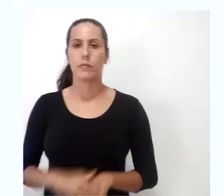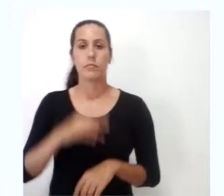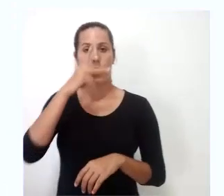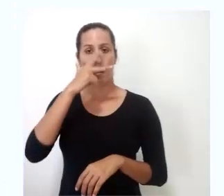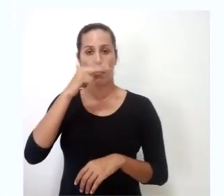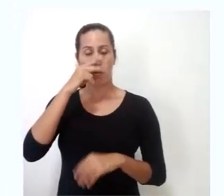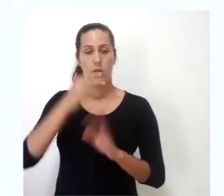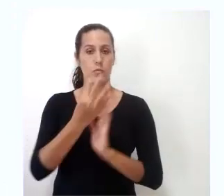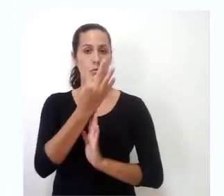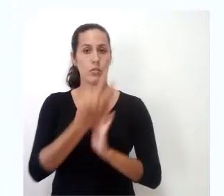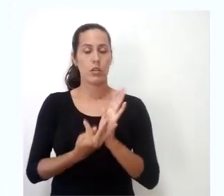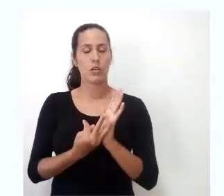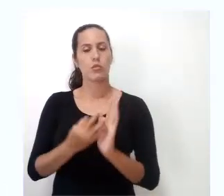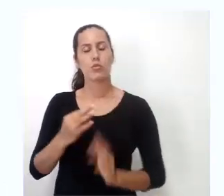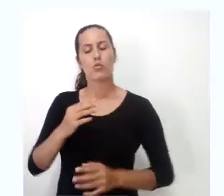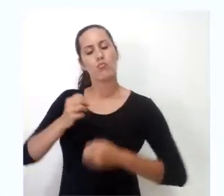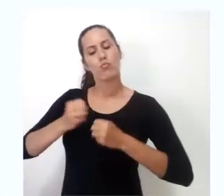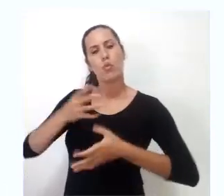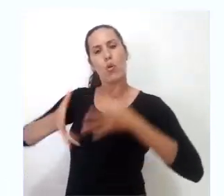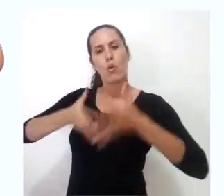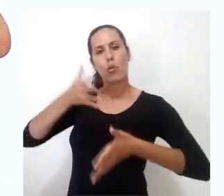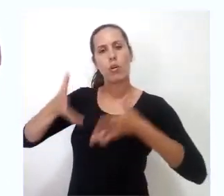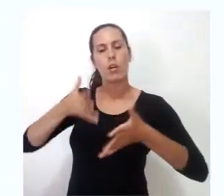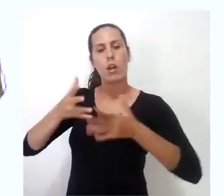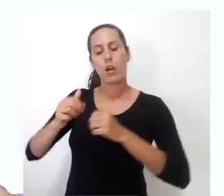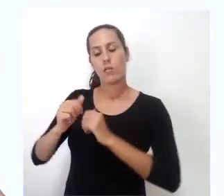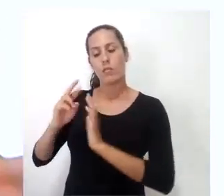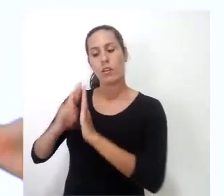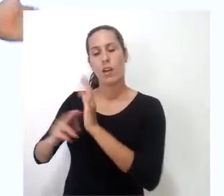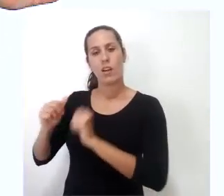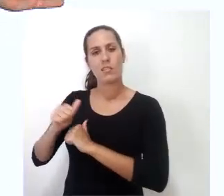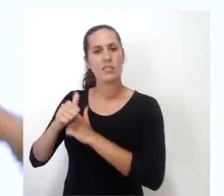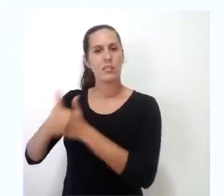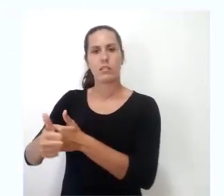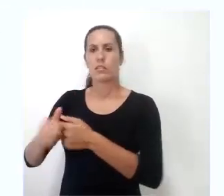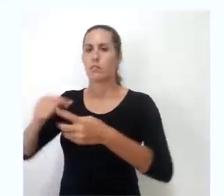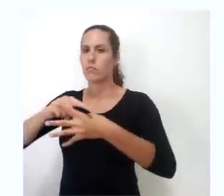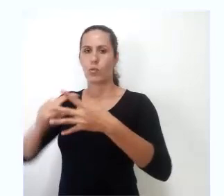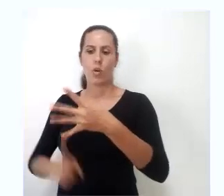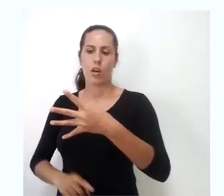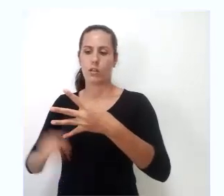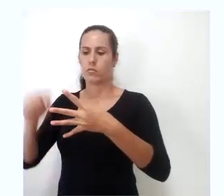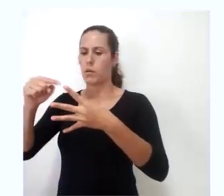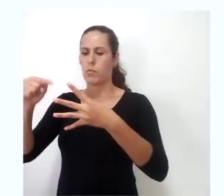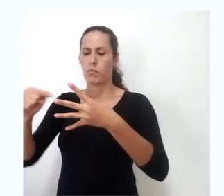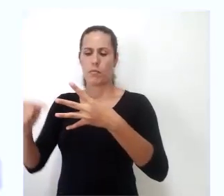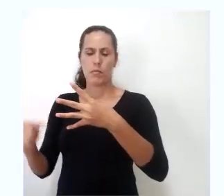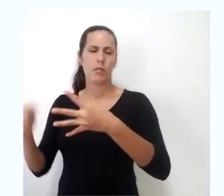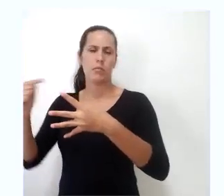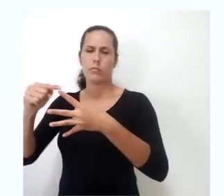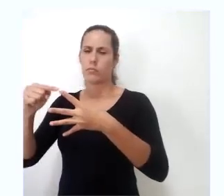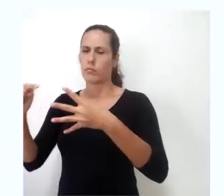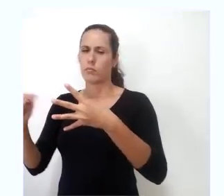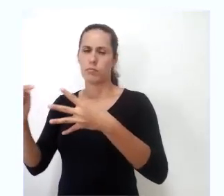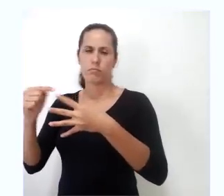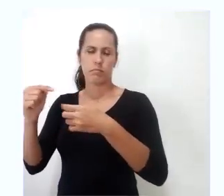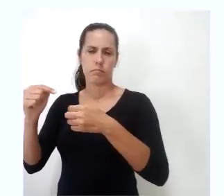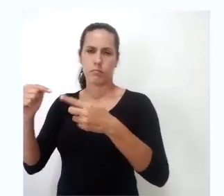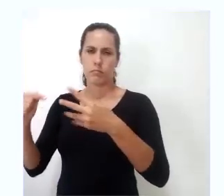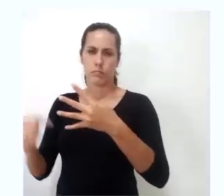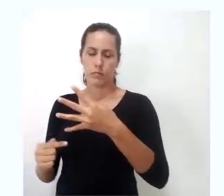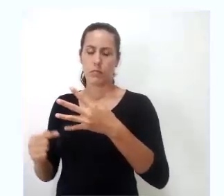oral. Então, mesmo esses textos orais vão seguir as mesmas regras, clareza, coerência,